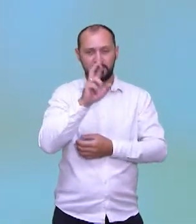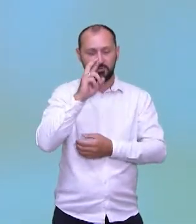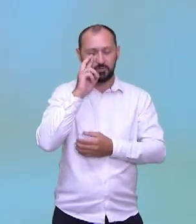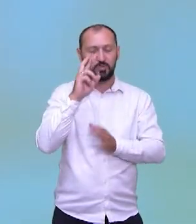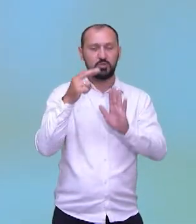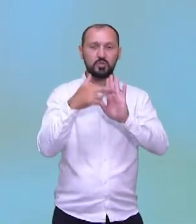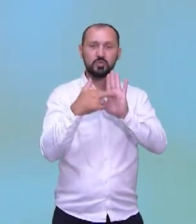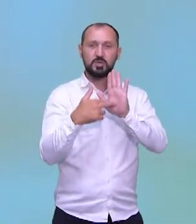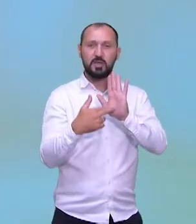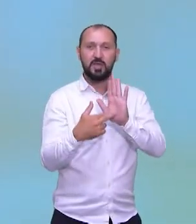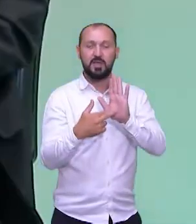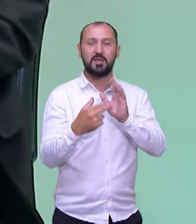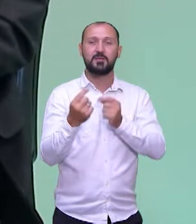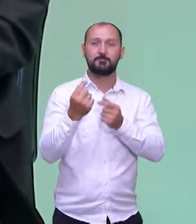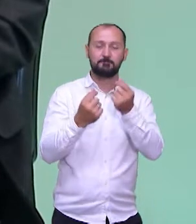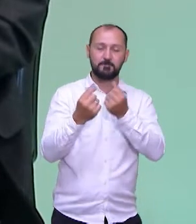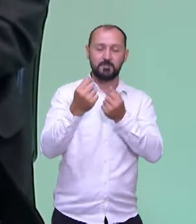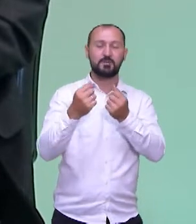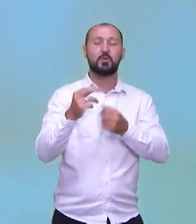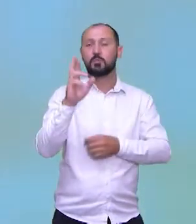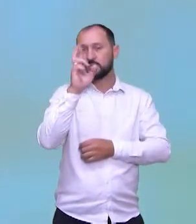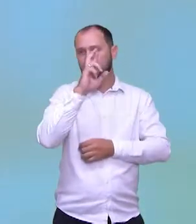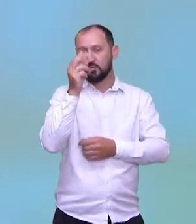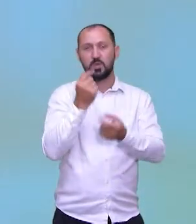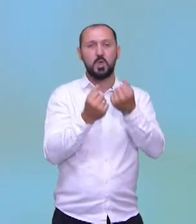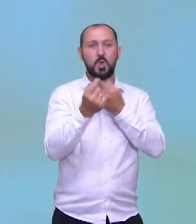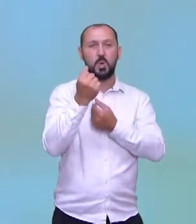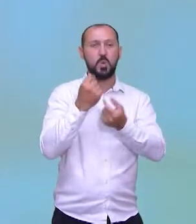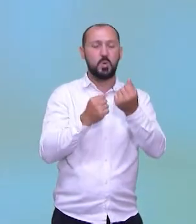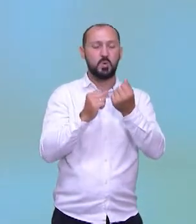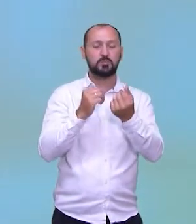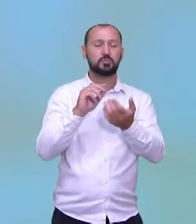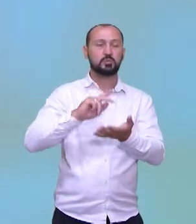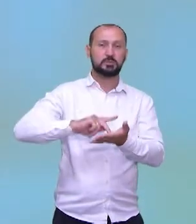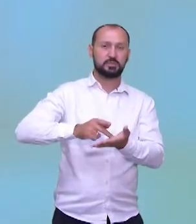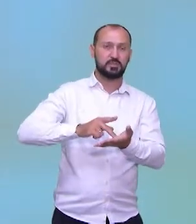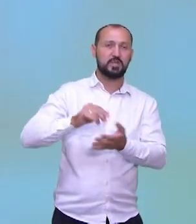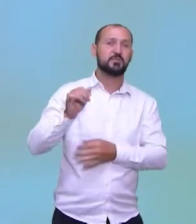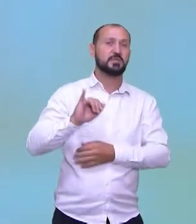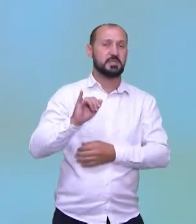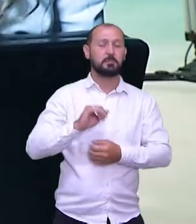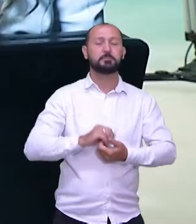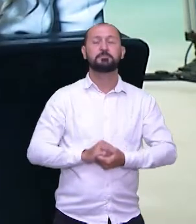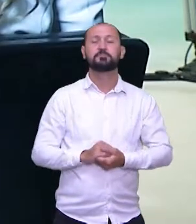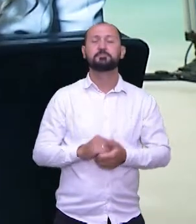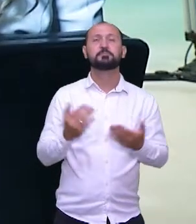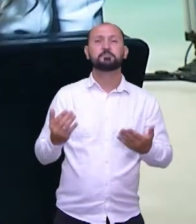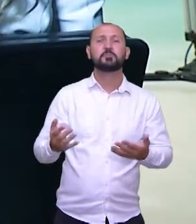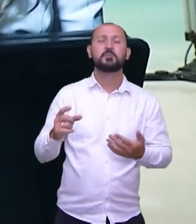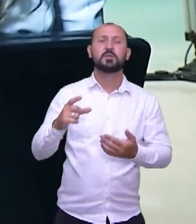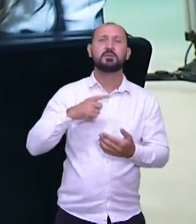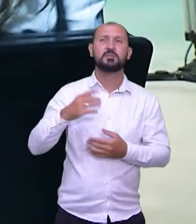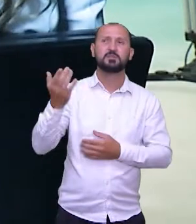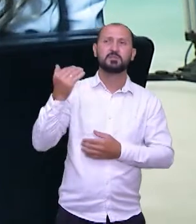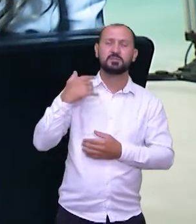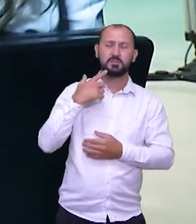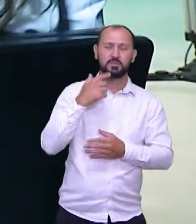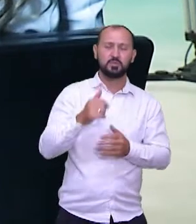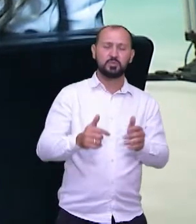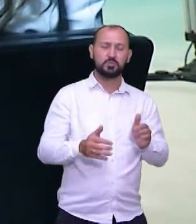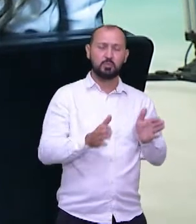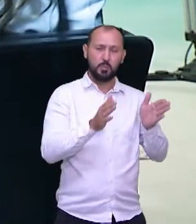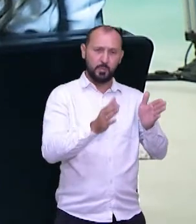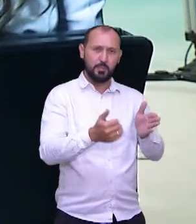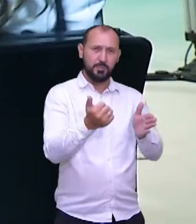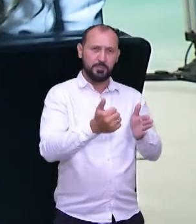de Diretrizes Econômicas. Observatório Econômico. Observatório Econômico do Sindifiscal. Clauber, a gente tinha encerrado o